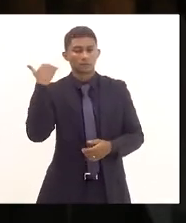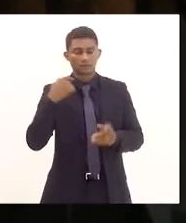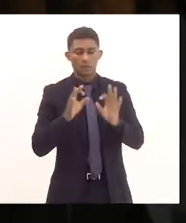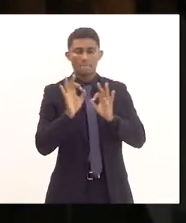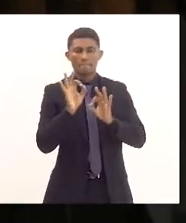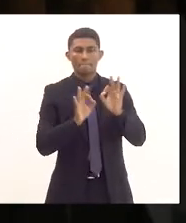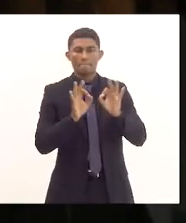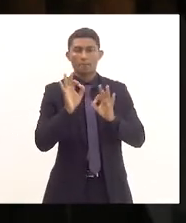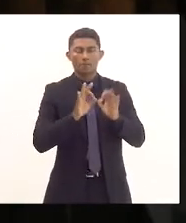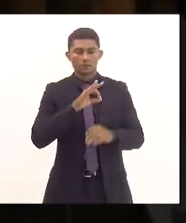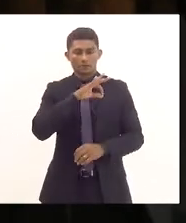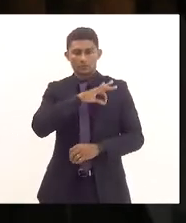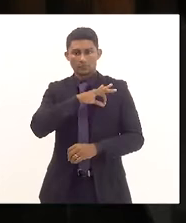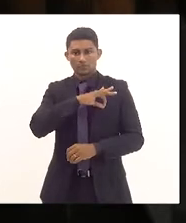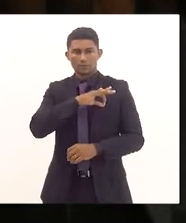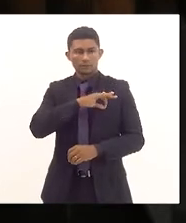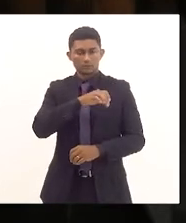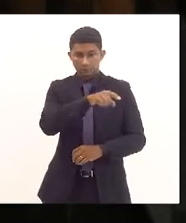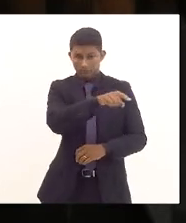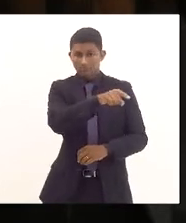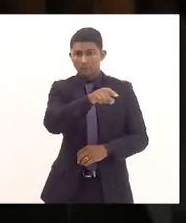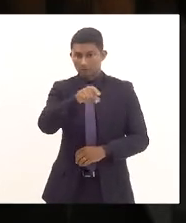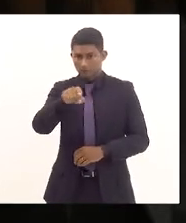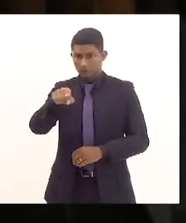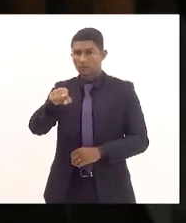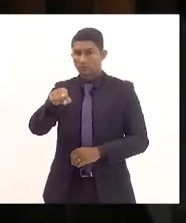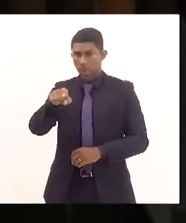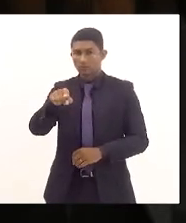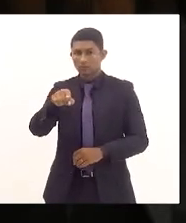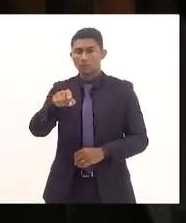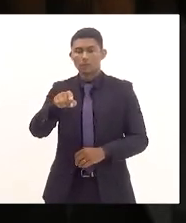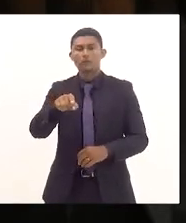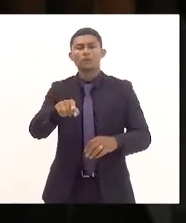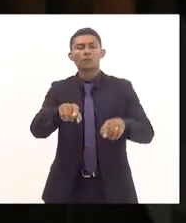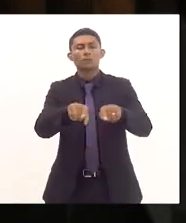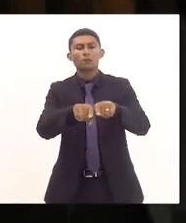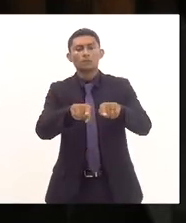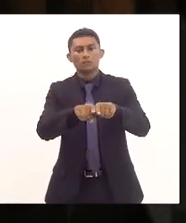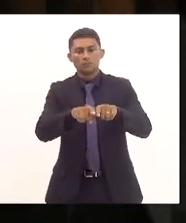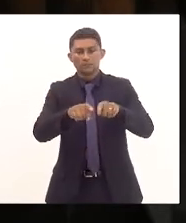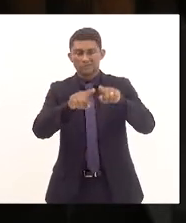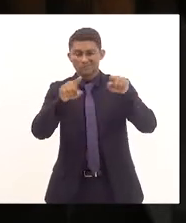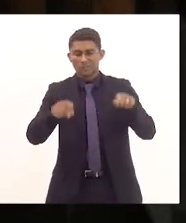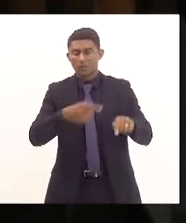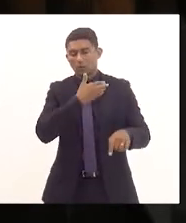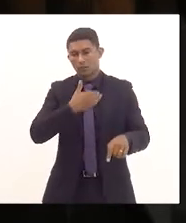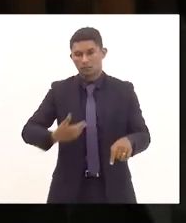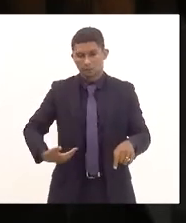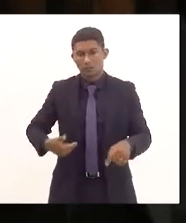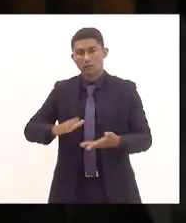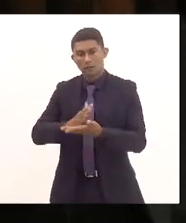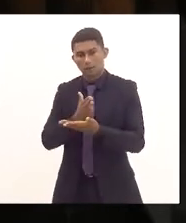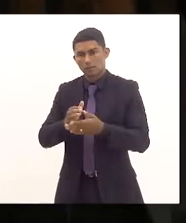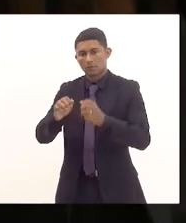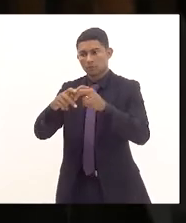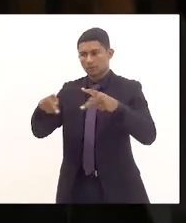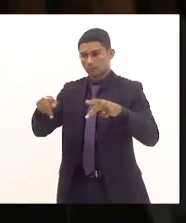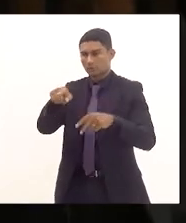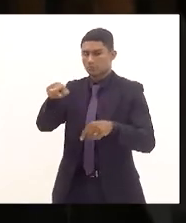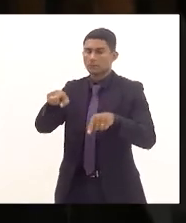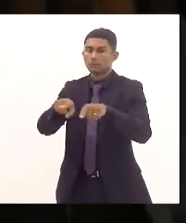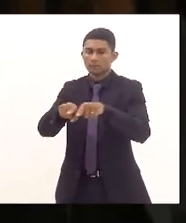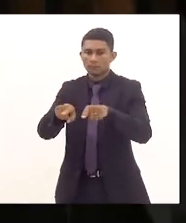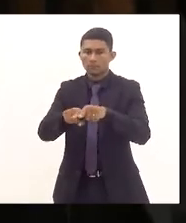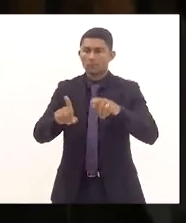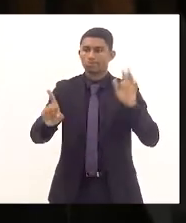para os ativos que repercute nos cidade inativos essa correção eu